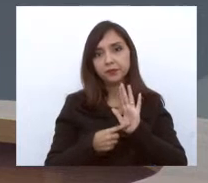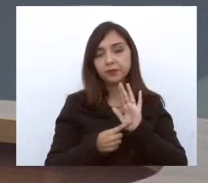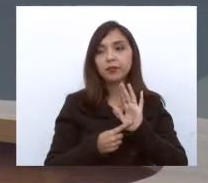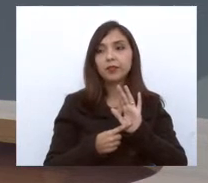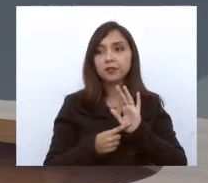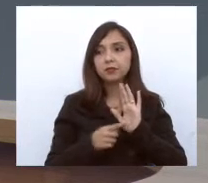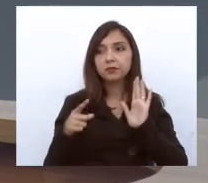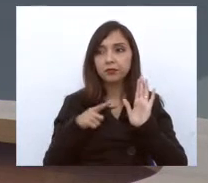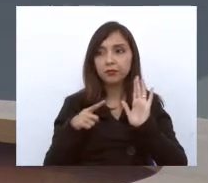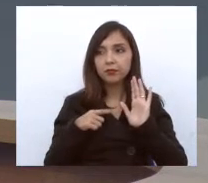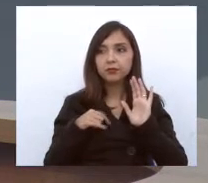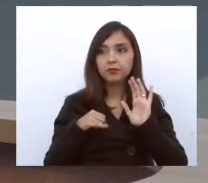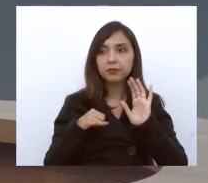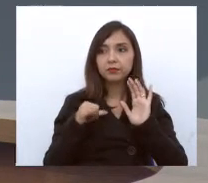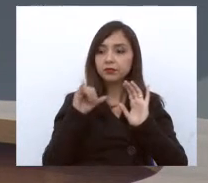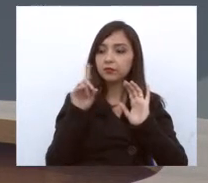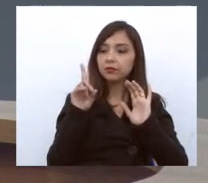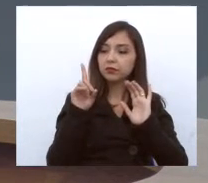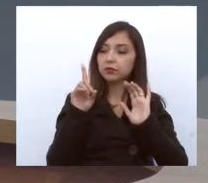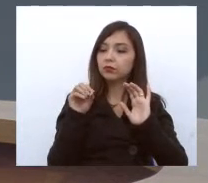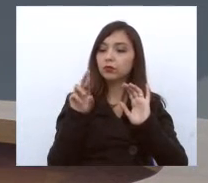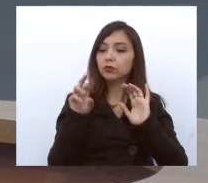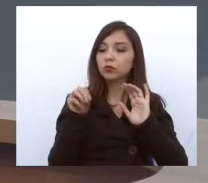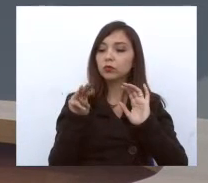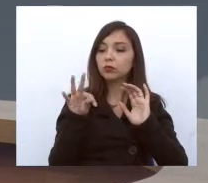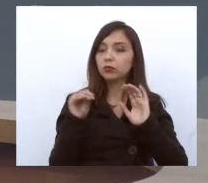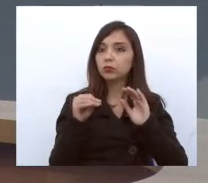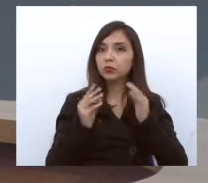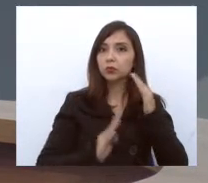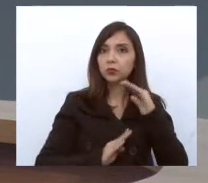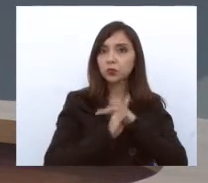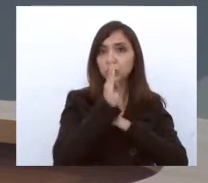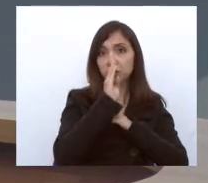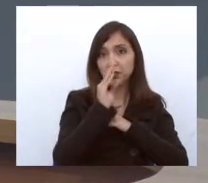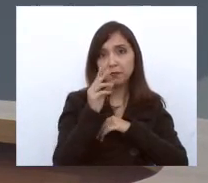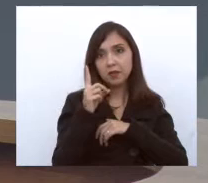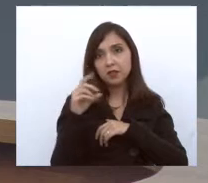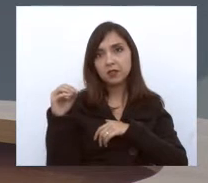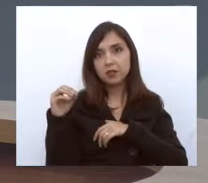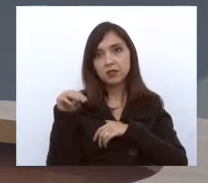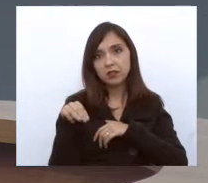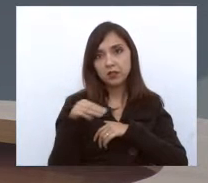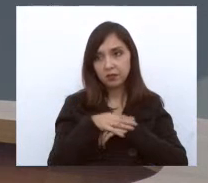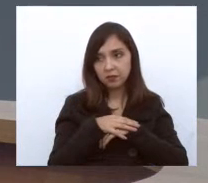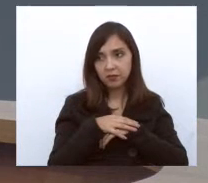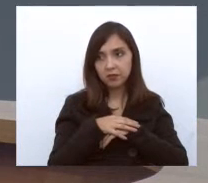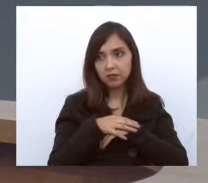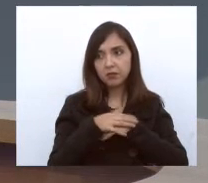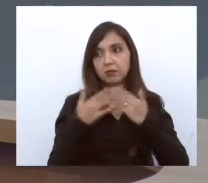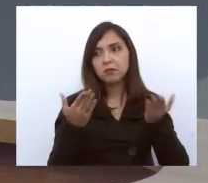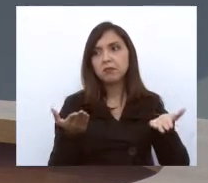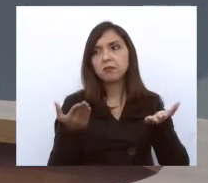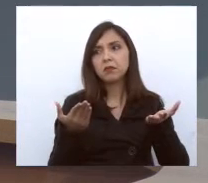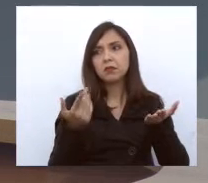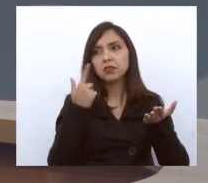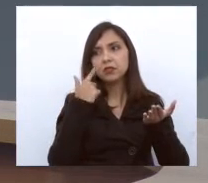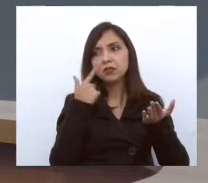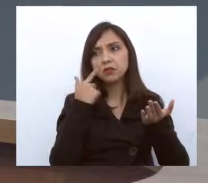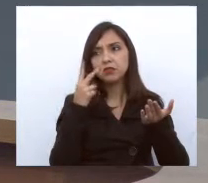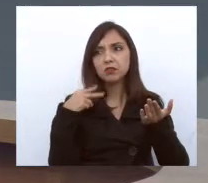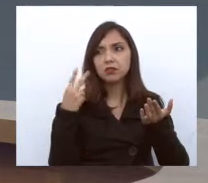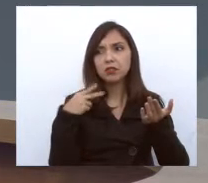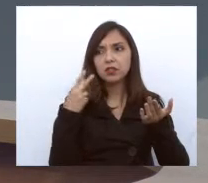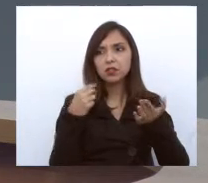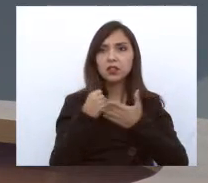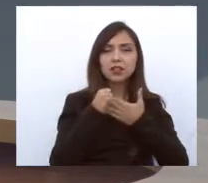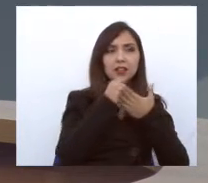dos hidrômetros que ultrapasse os 100 metros também. Mas ouvi o nobre vereador falando em